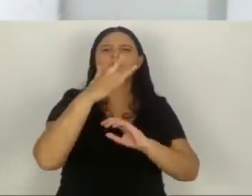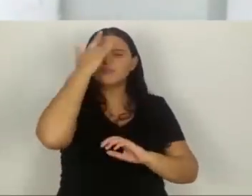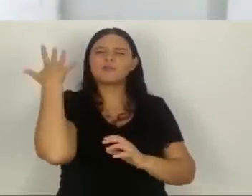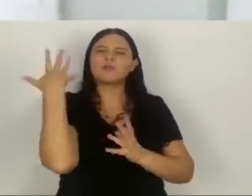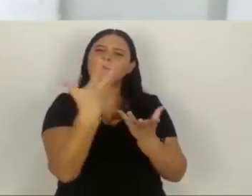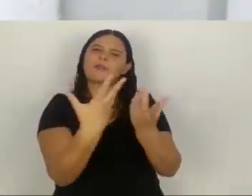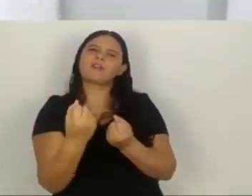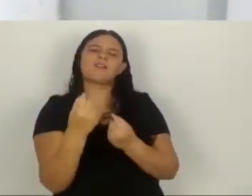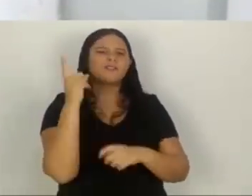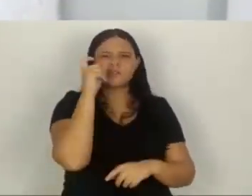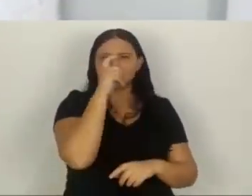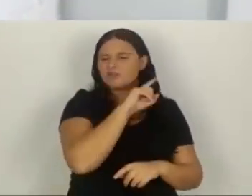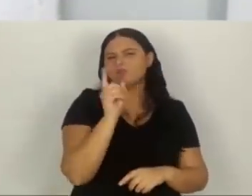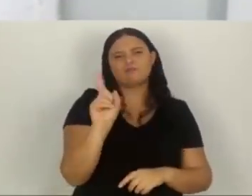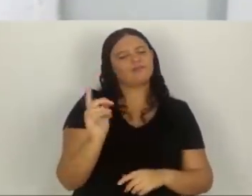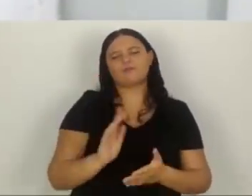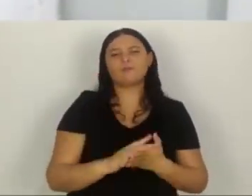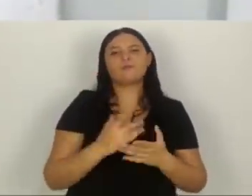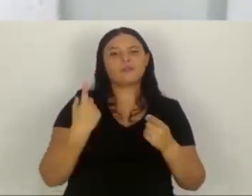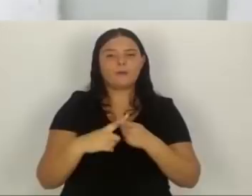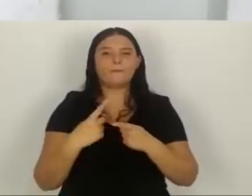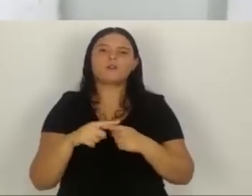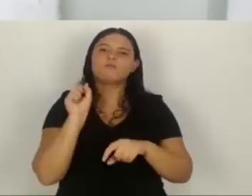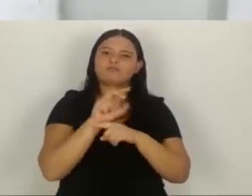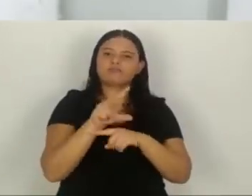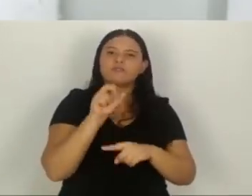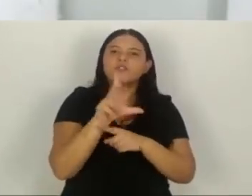do HIV não vai acontecer pela via